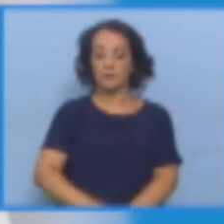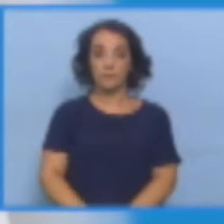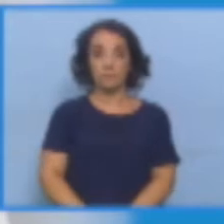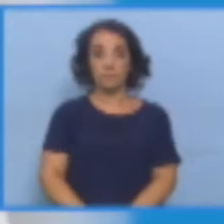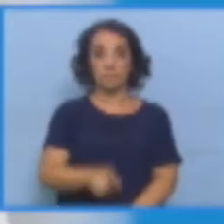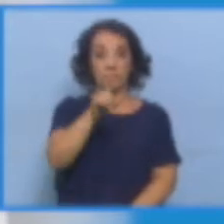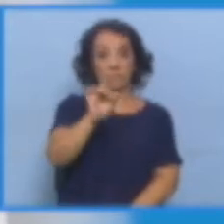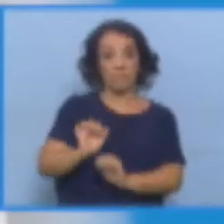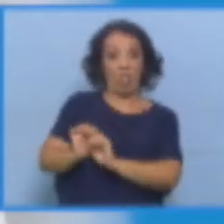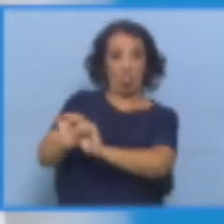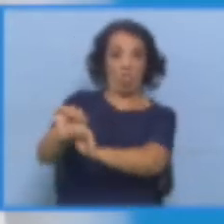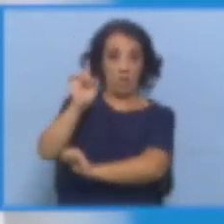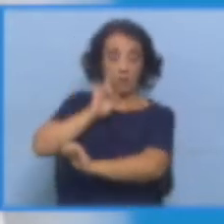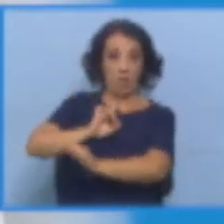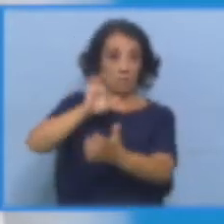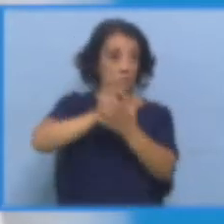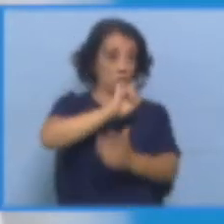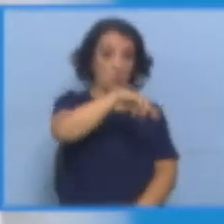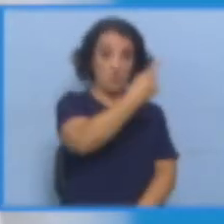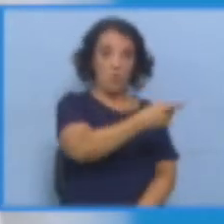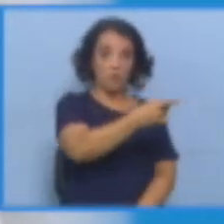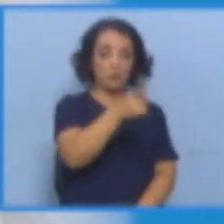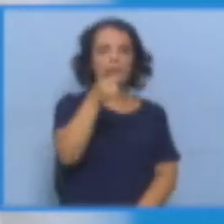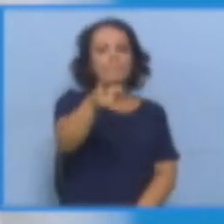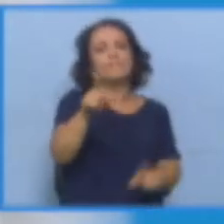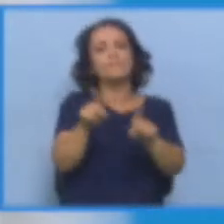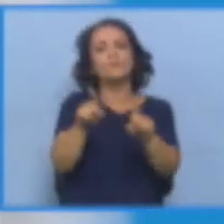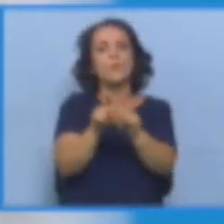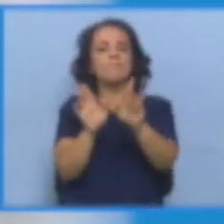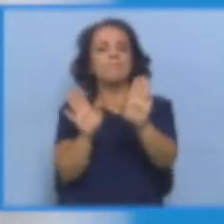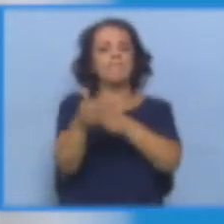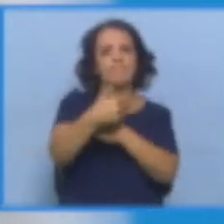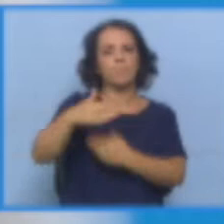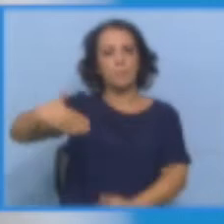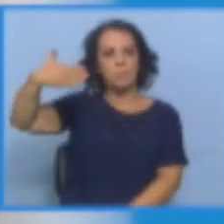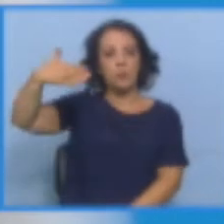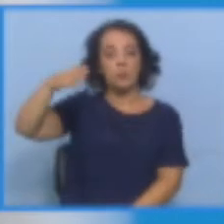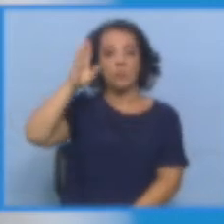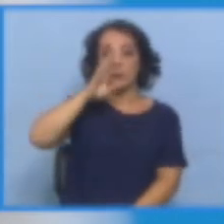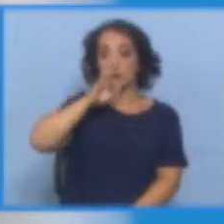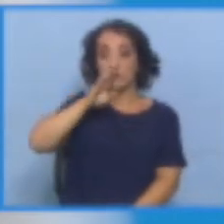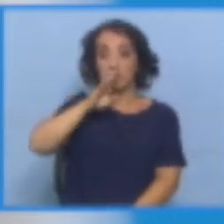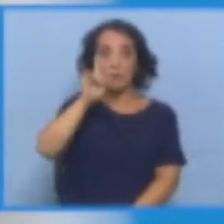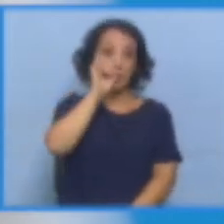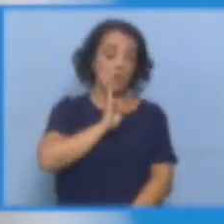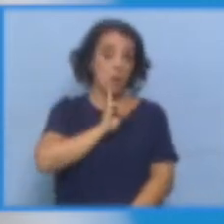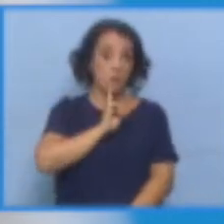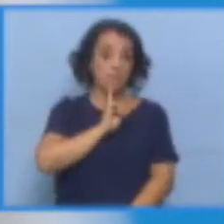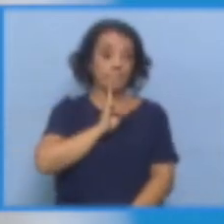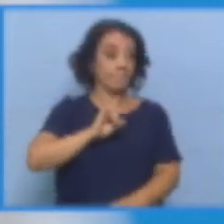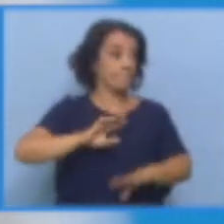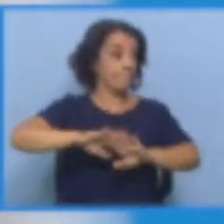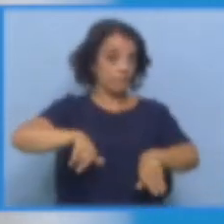sua mulher e casar com outra, comete adultério contra a primeira. E se a mulher repudiar o seu marido e casar com outro,